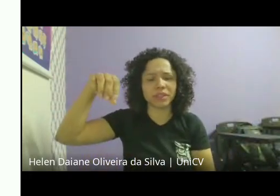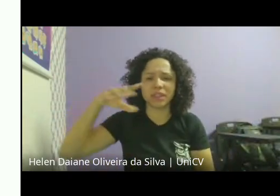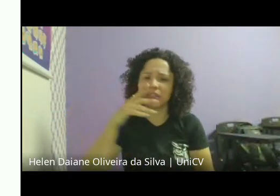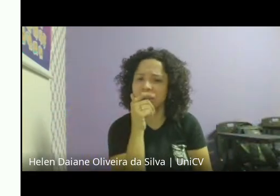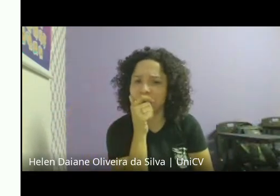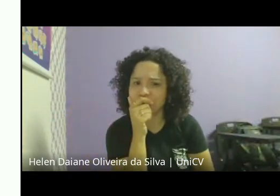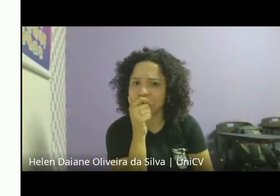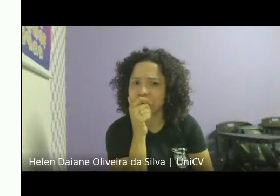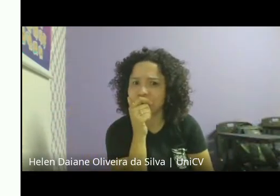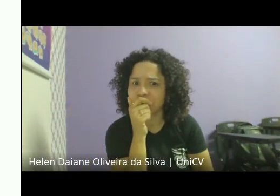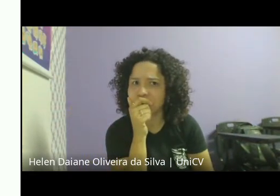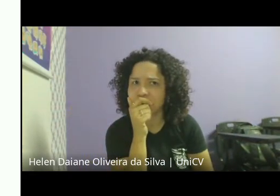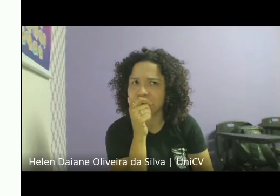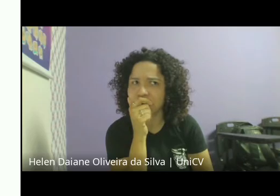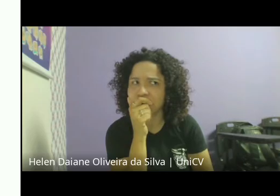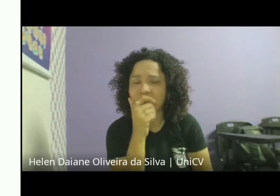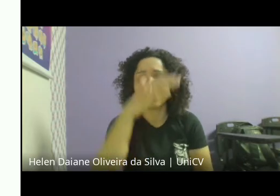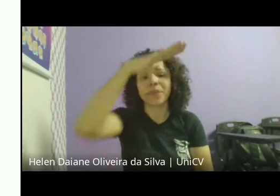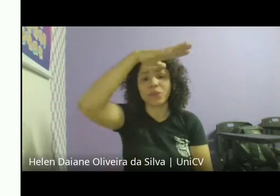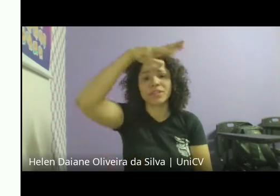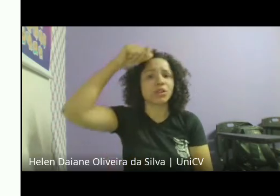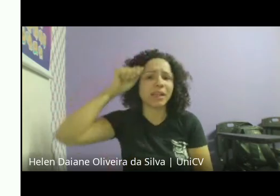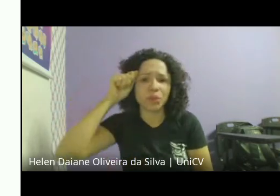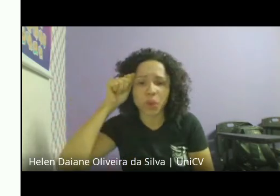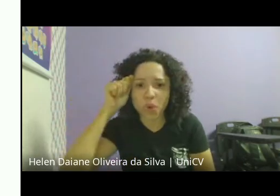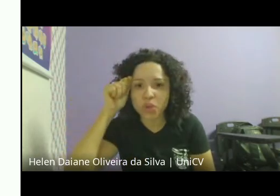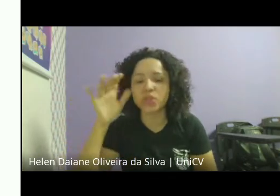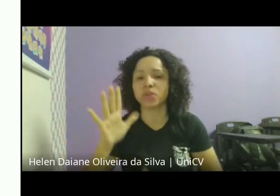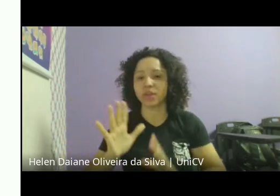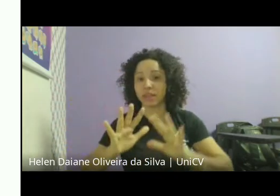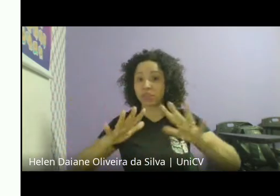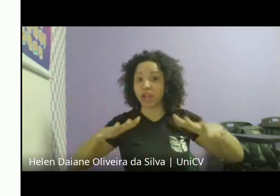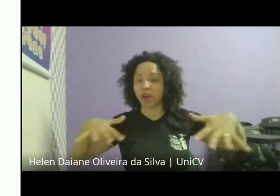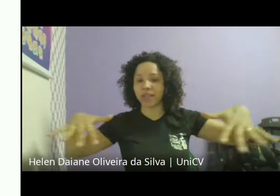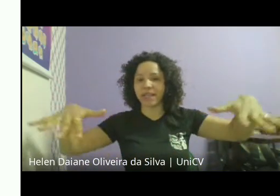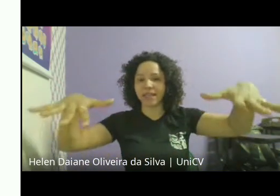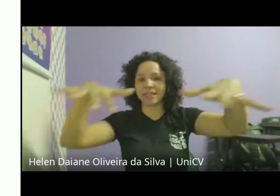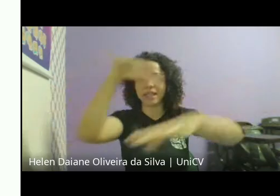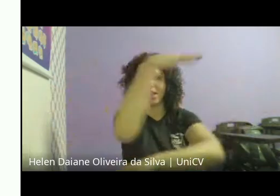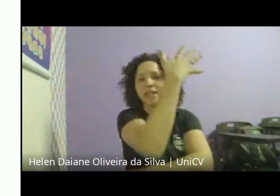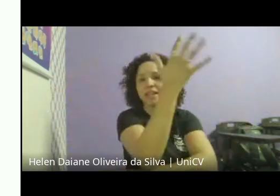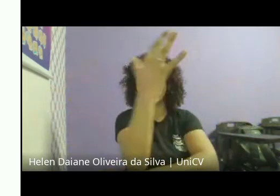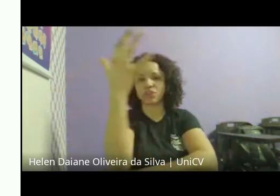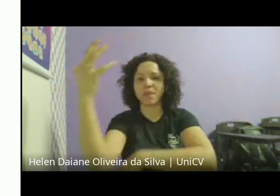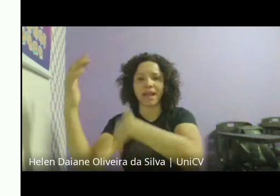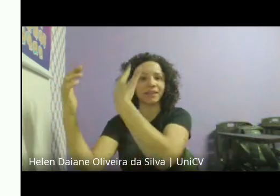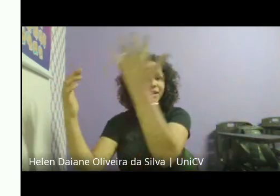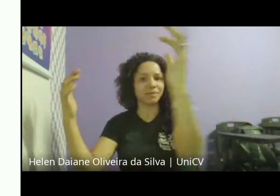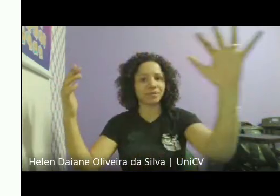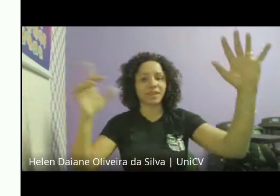Mato... Gente, era Mato Grosso ou Mato Grosso do Sul? Não lembro. No estado do Mato Grosso, eu já criei a cena, ó, região